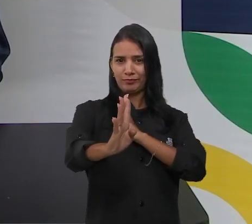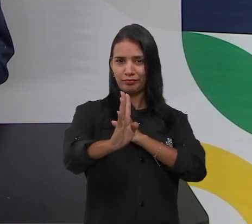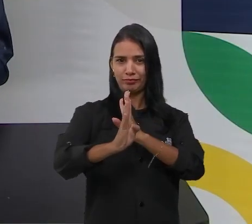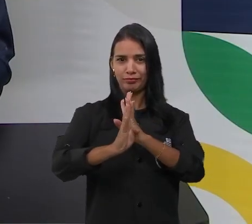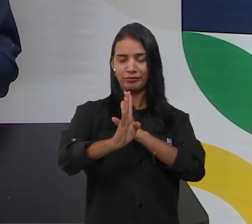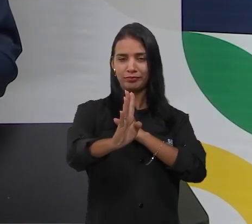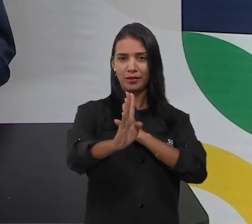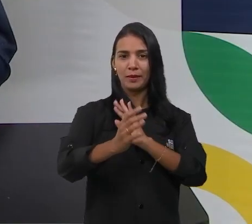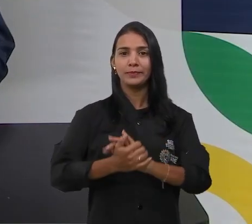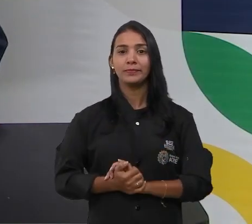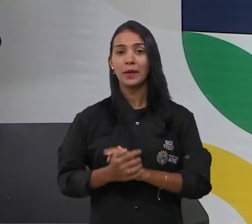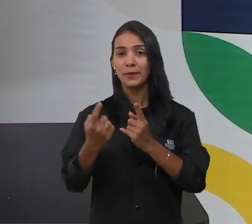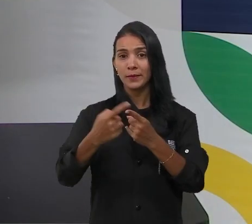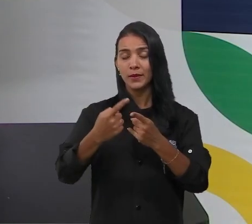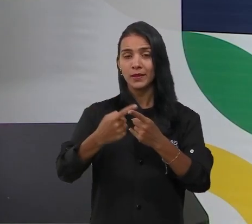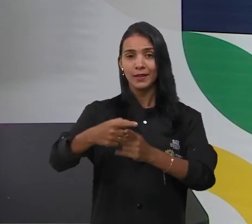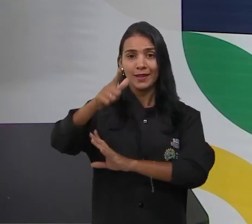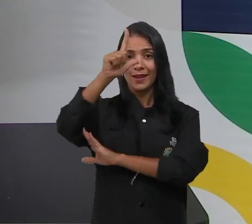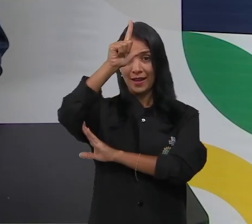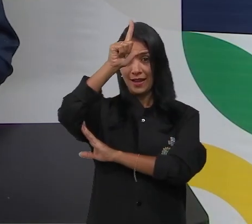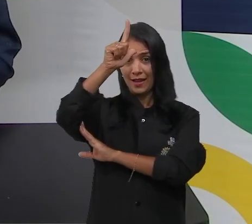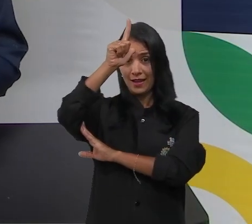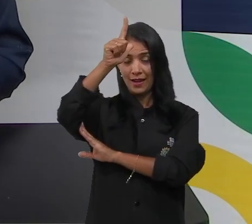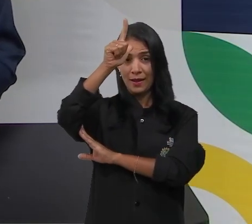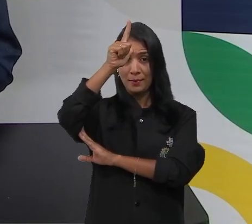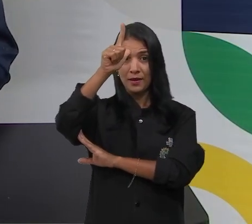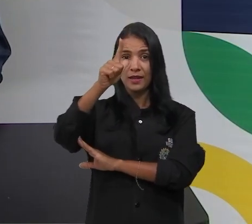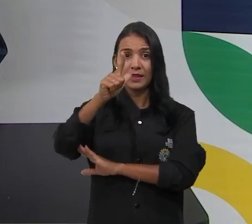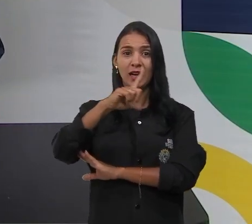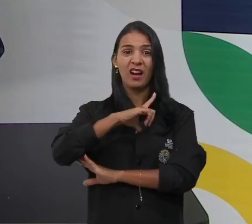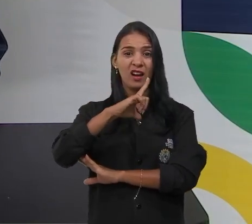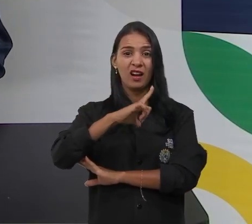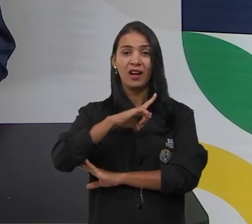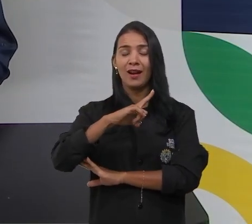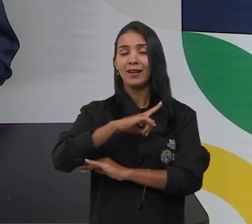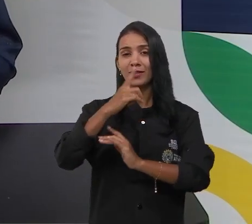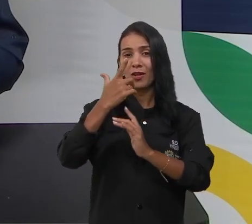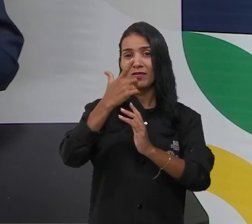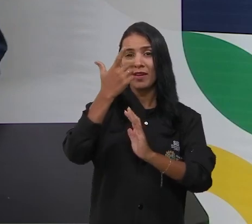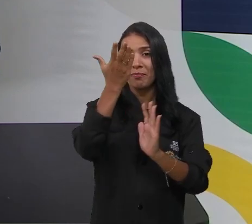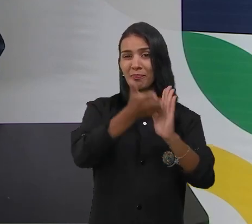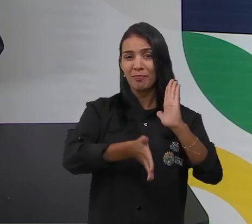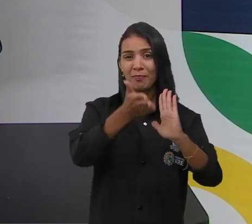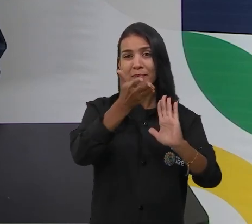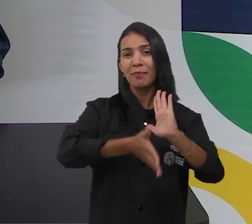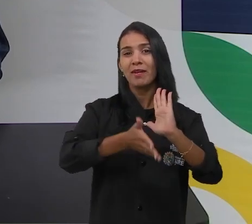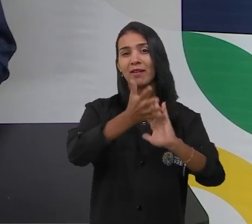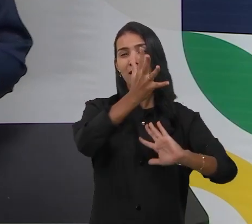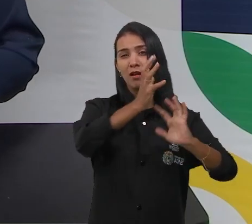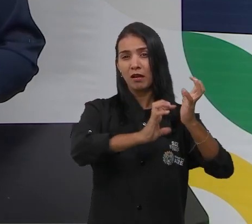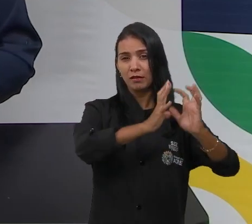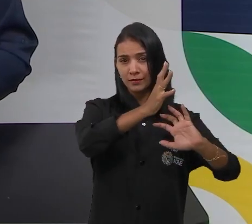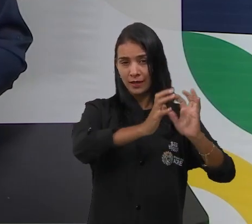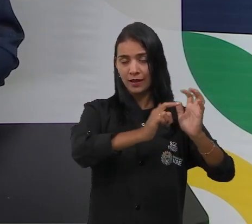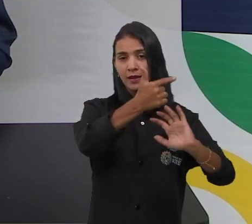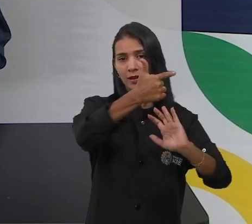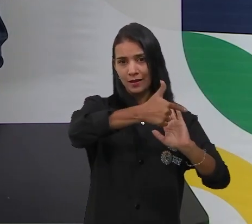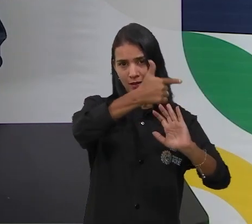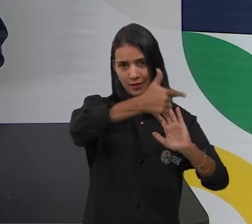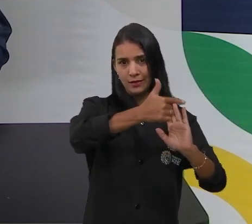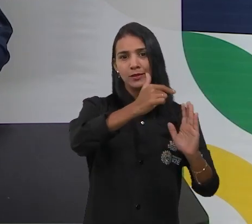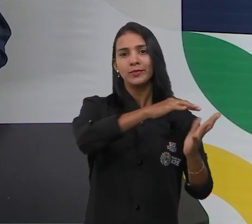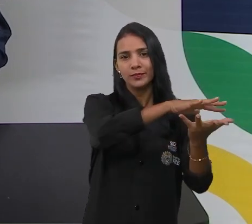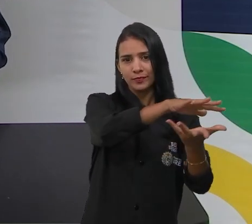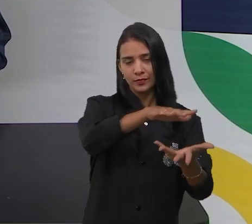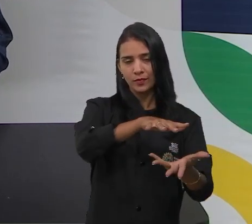a Alemanha, ela saiu fracassada da Segunda Guerra Mundial, então a cidade de Berlim, ela foi